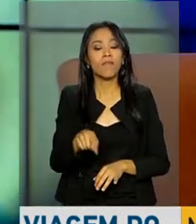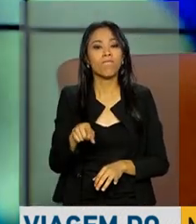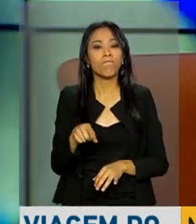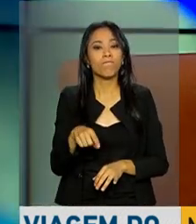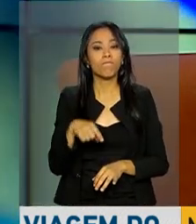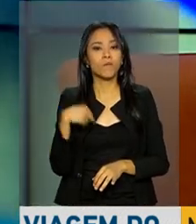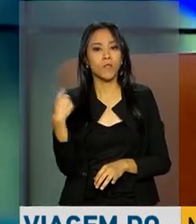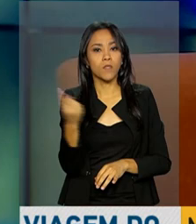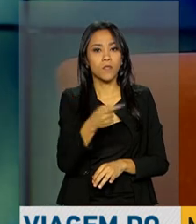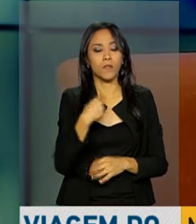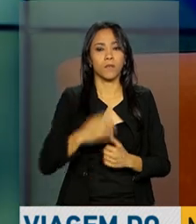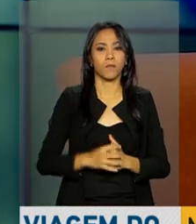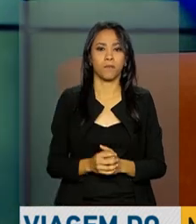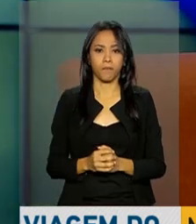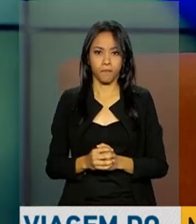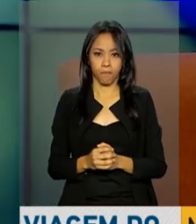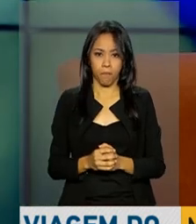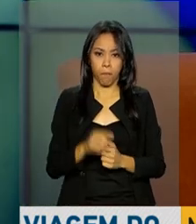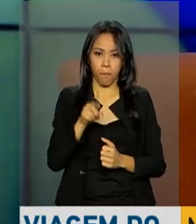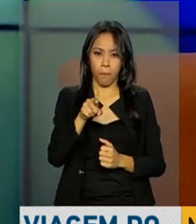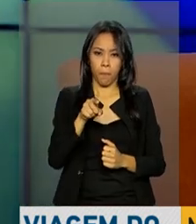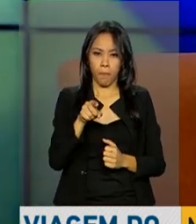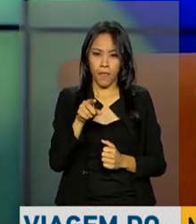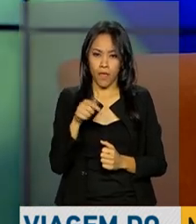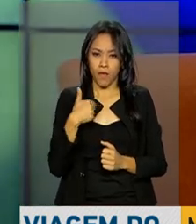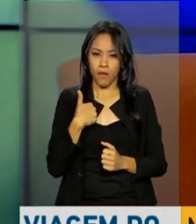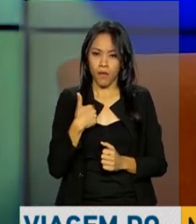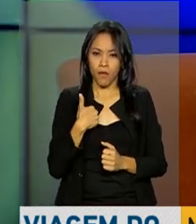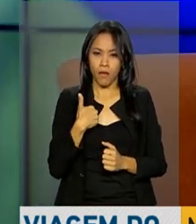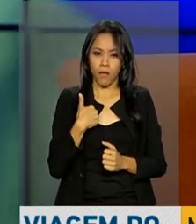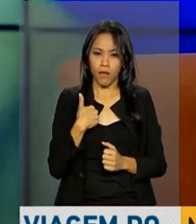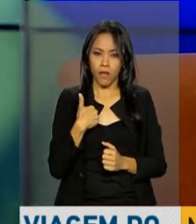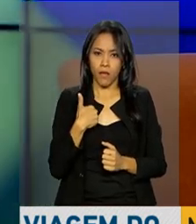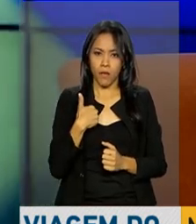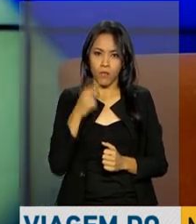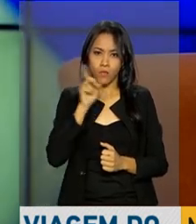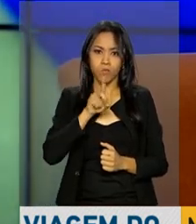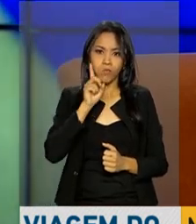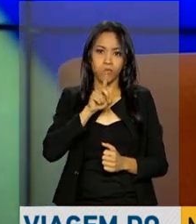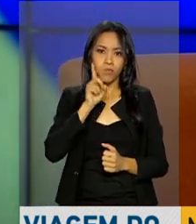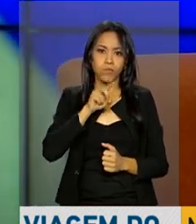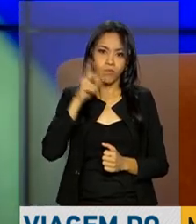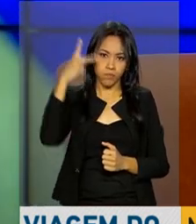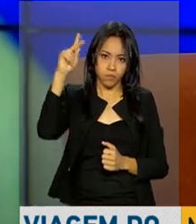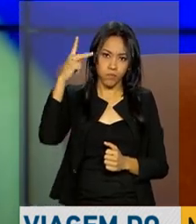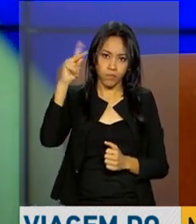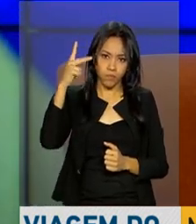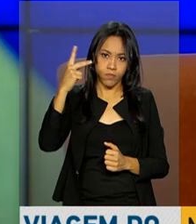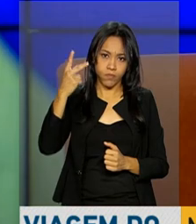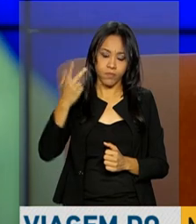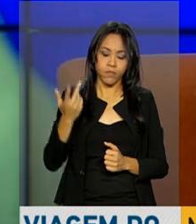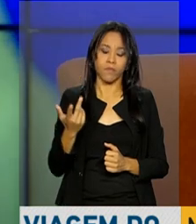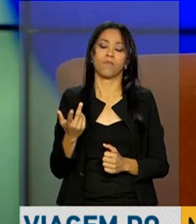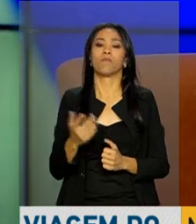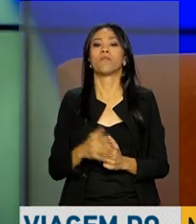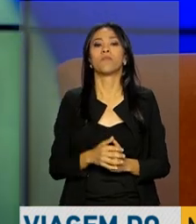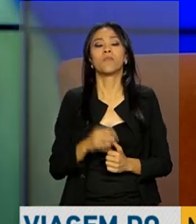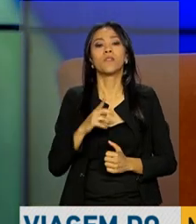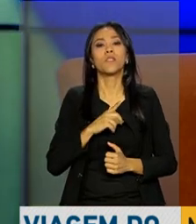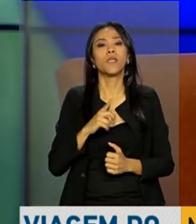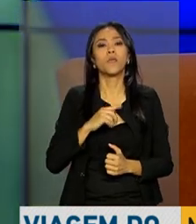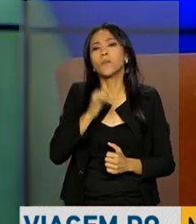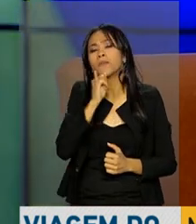convenhamos, pelo exemplo norte-americano. Né? Os norte-americanos, a Norte-América, os Estados Unidos, tem